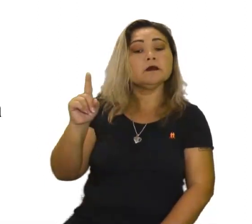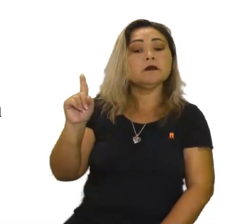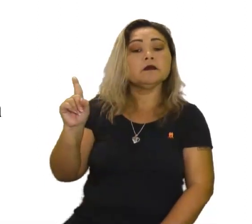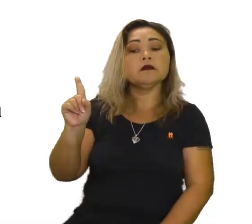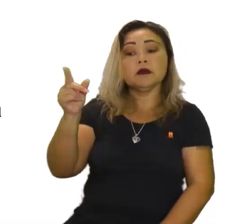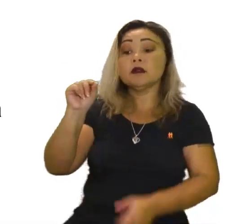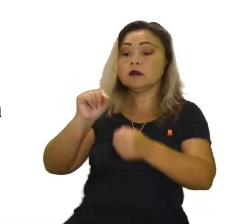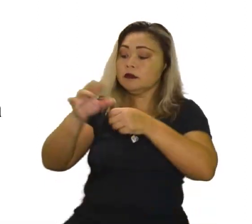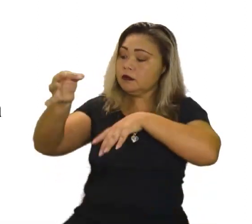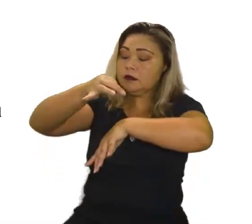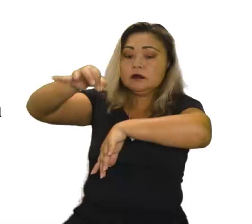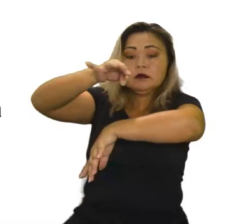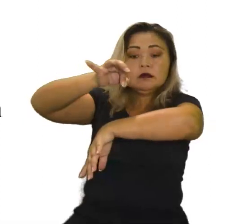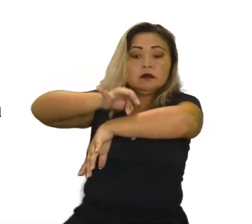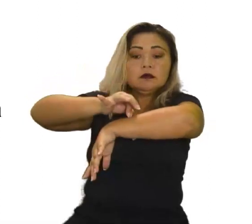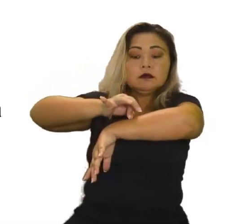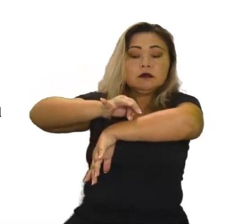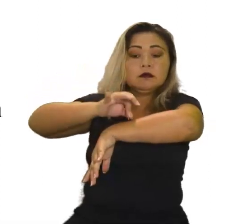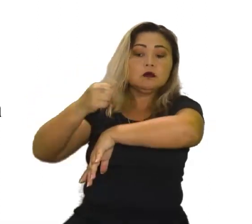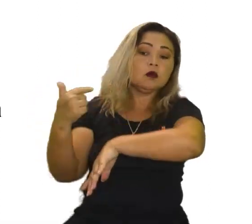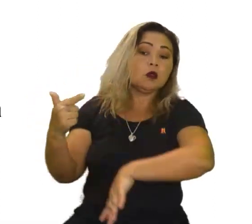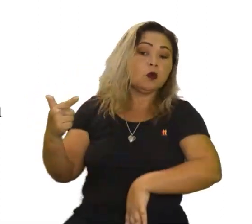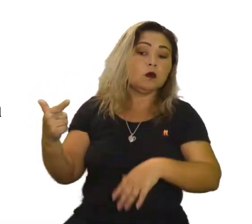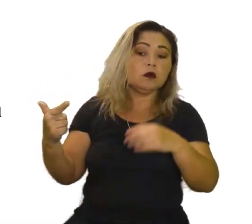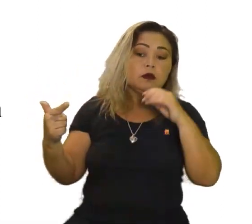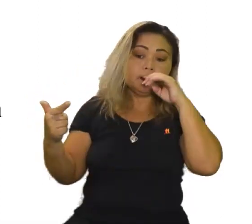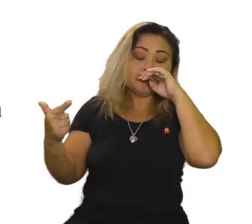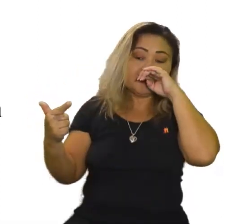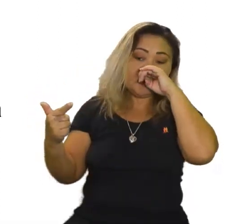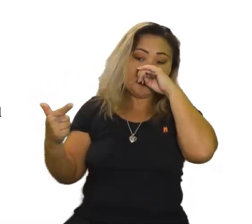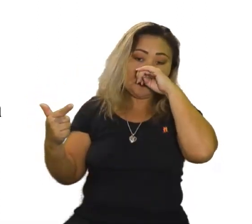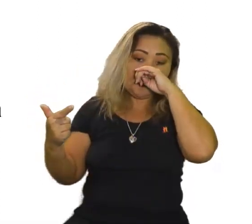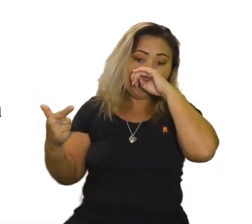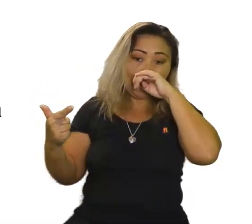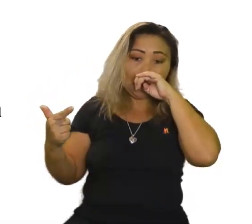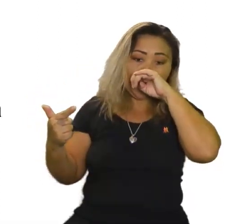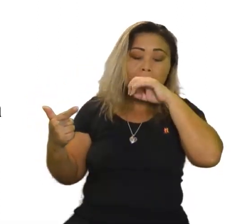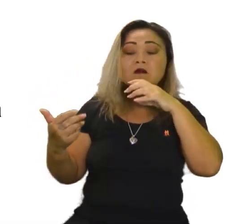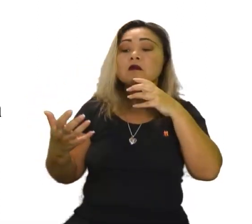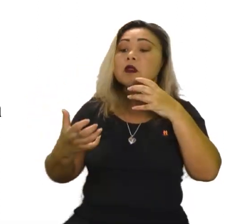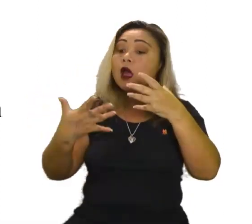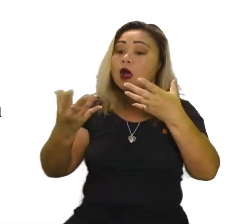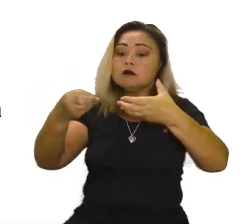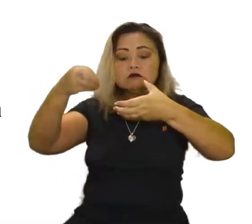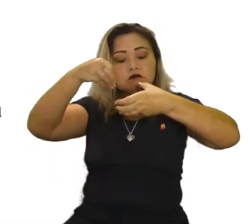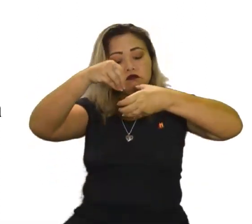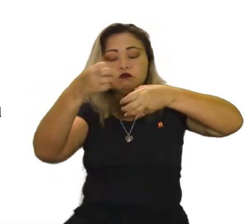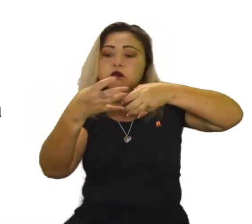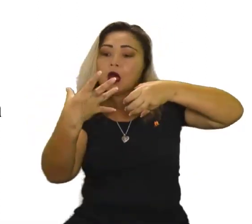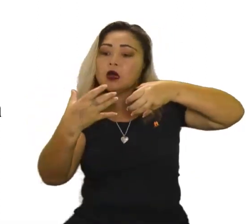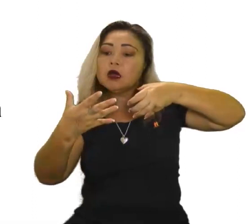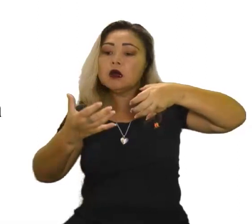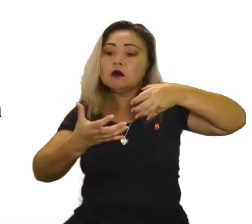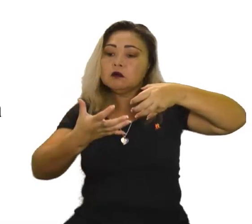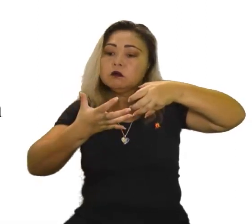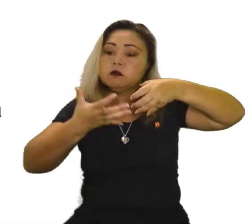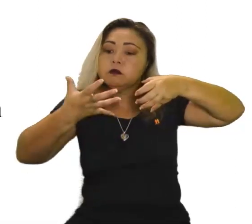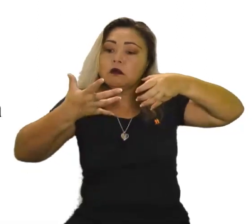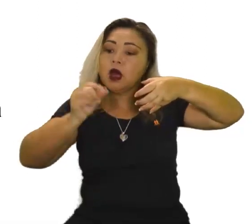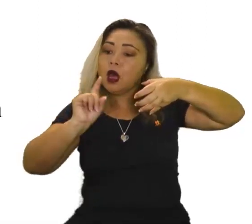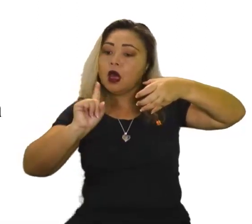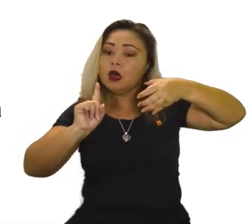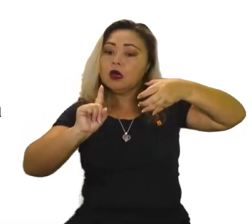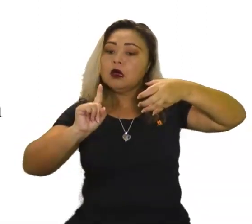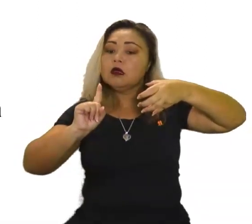abelhas, né, elas mantenham o papo cheio e faz com que isso dificulte